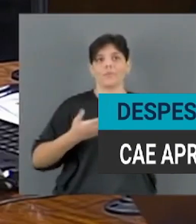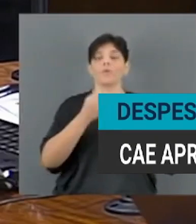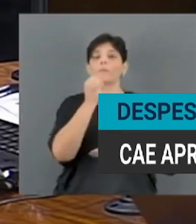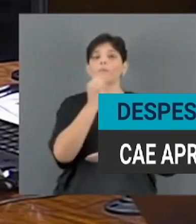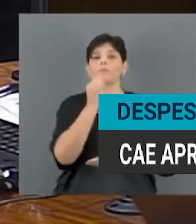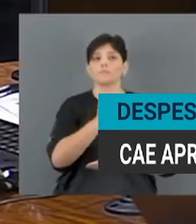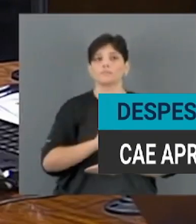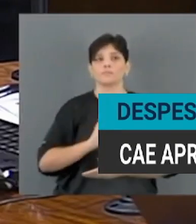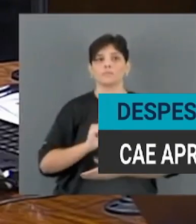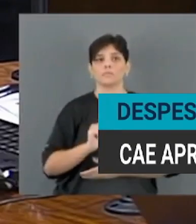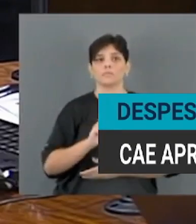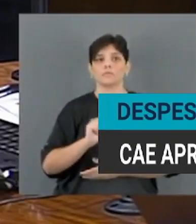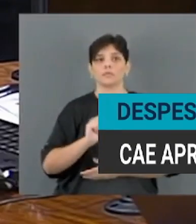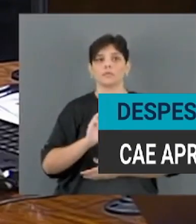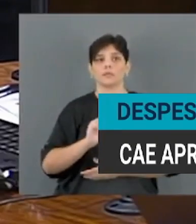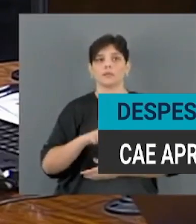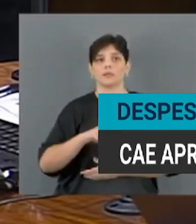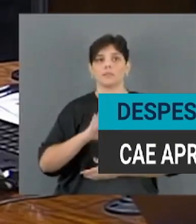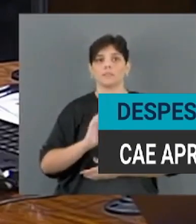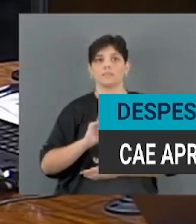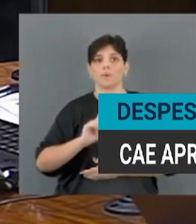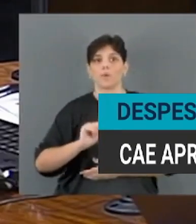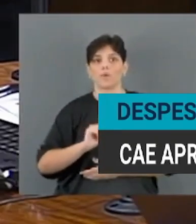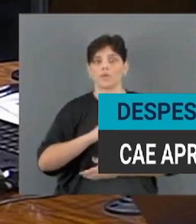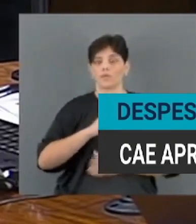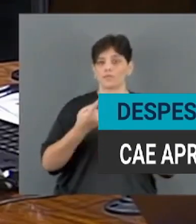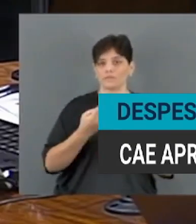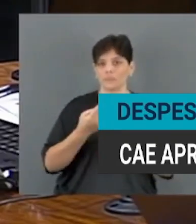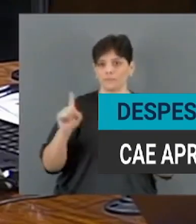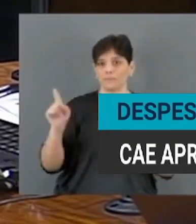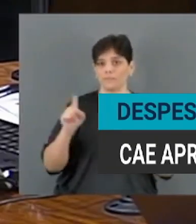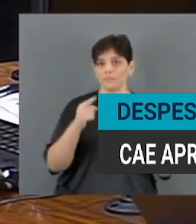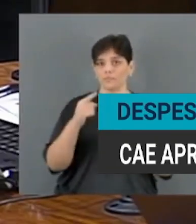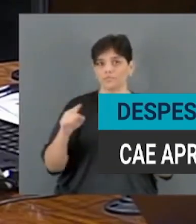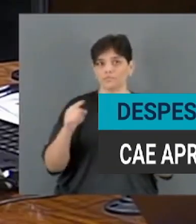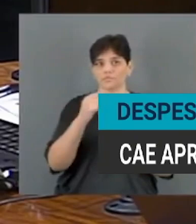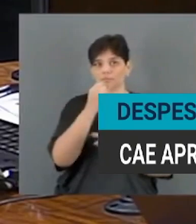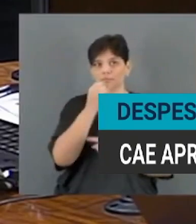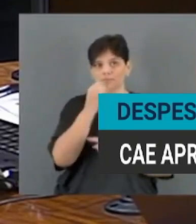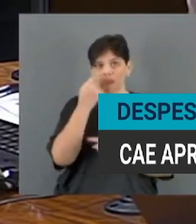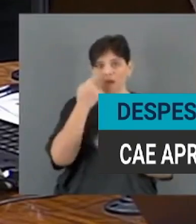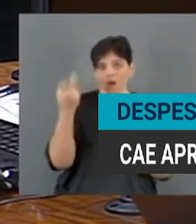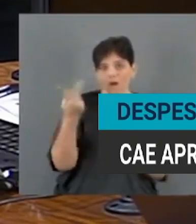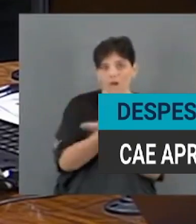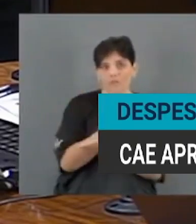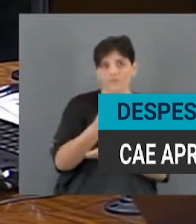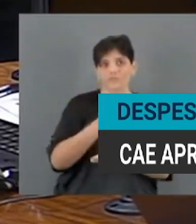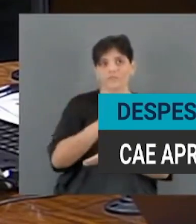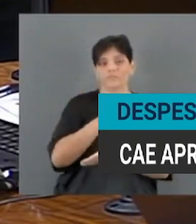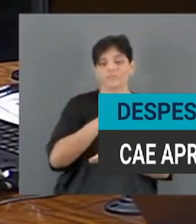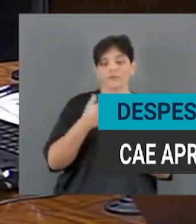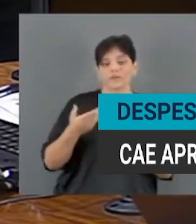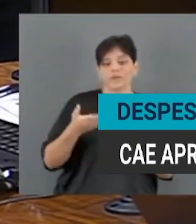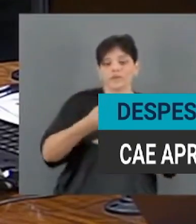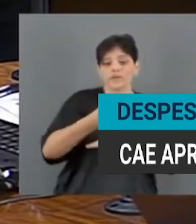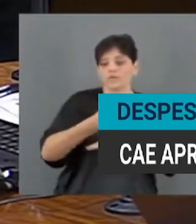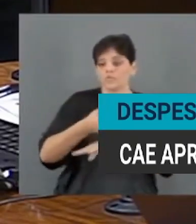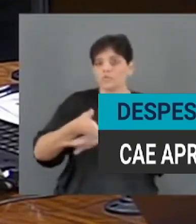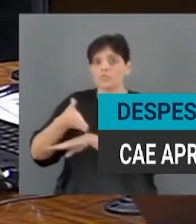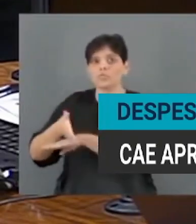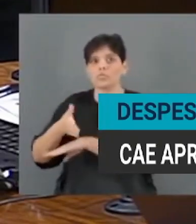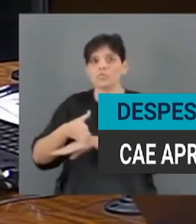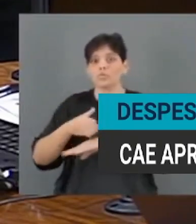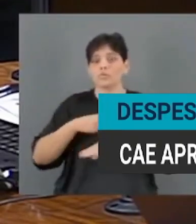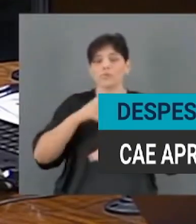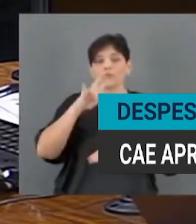Nós temos aí a mosca da carambola, que entrou lá pelo Amapá, por Roraima, e quando chegar na